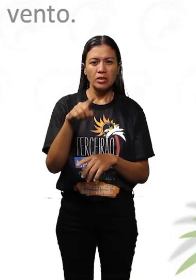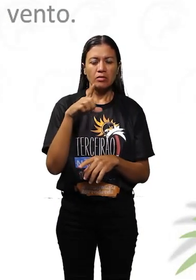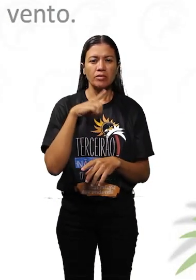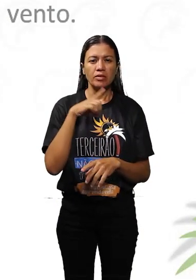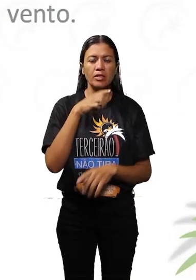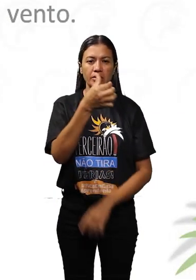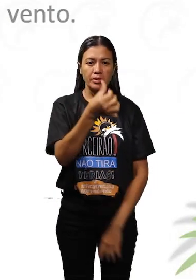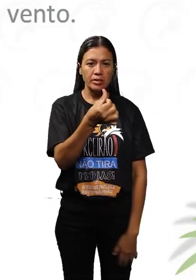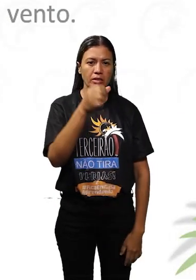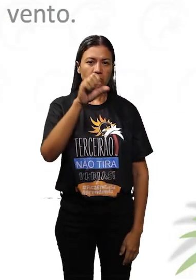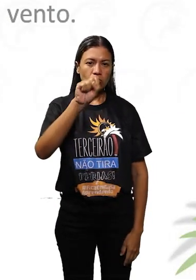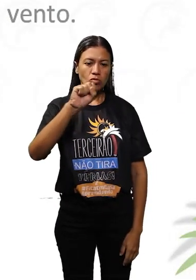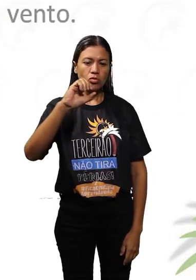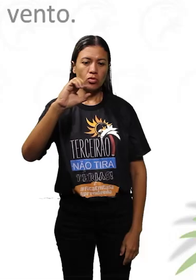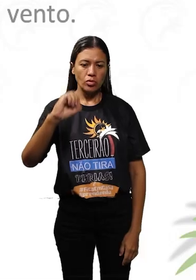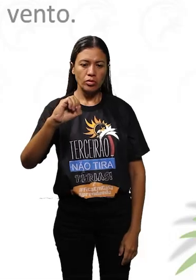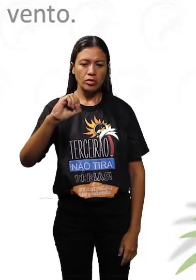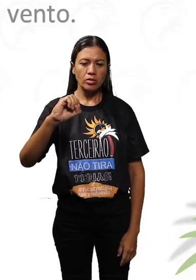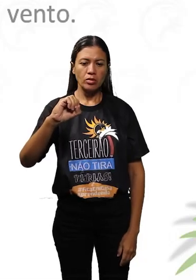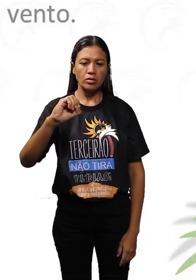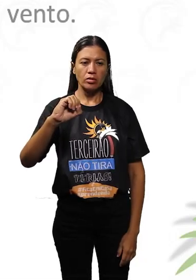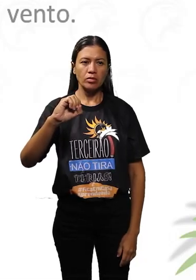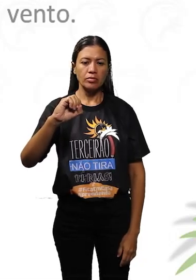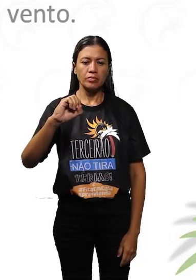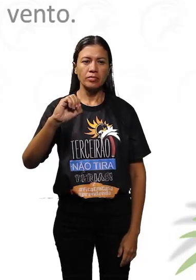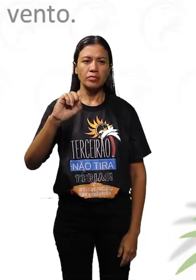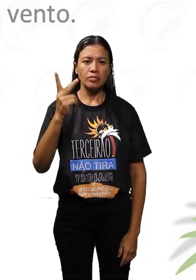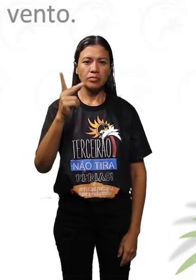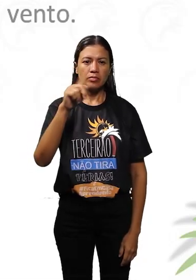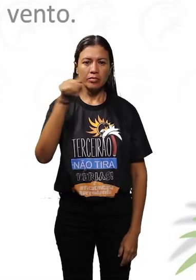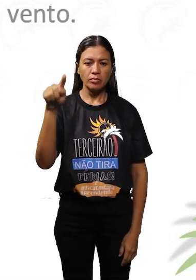aí os 680